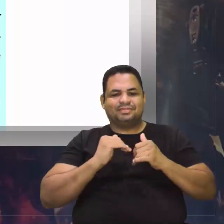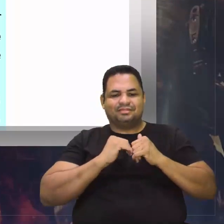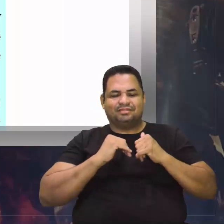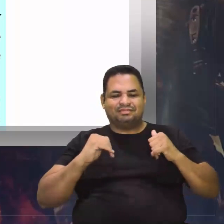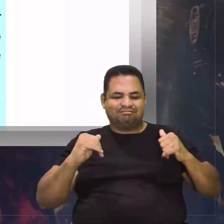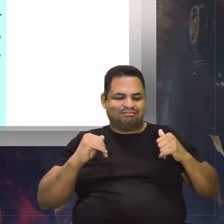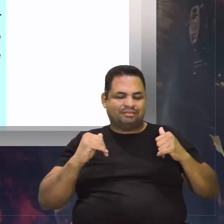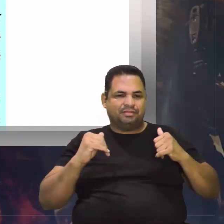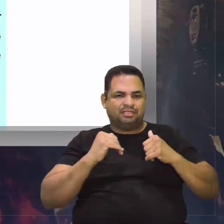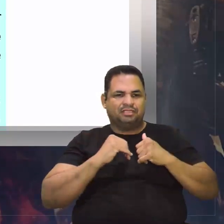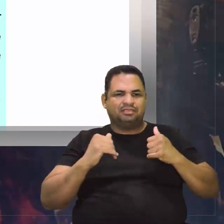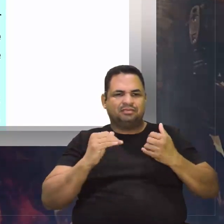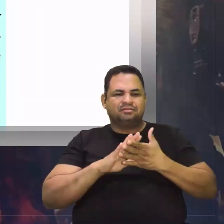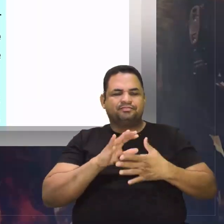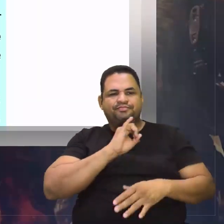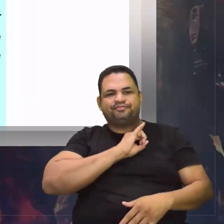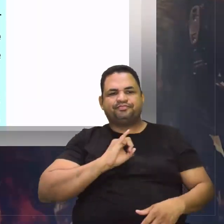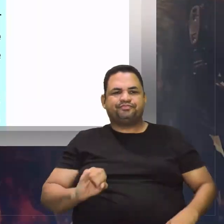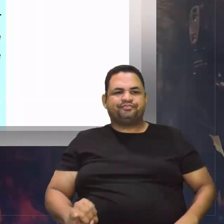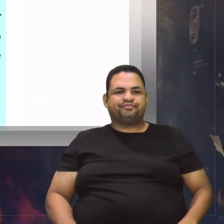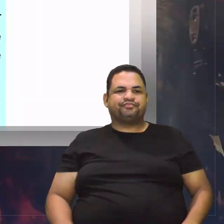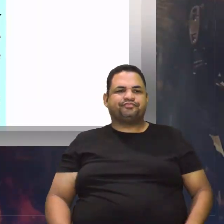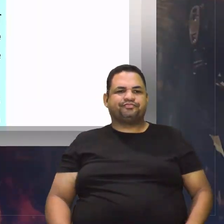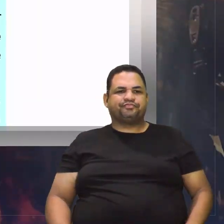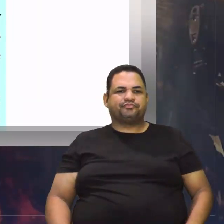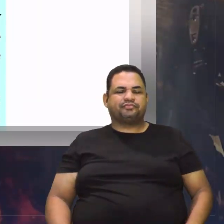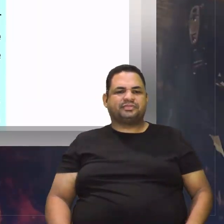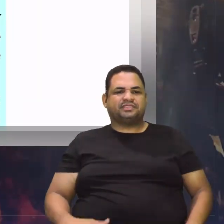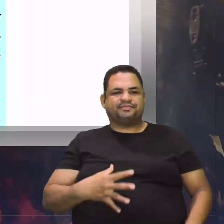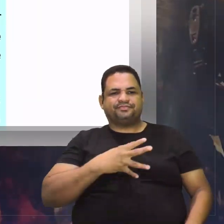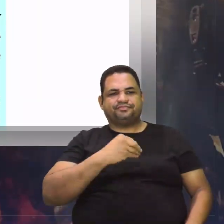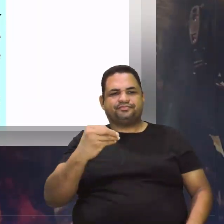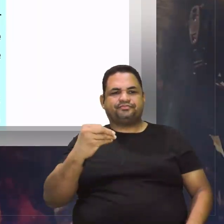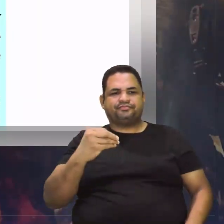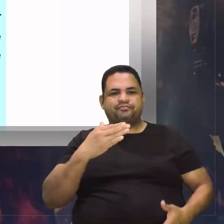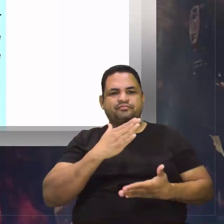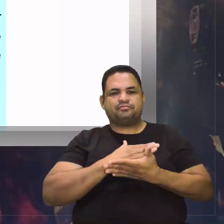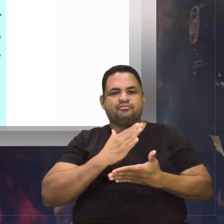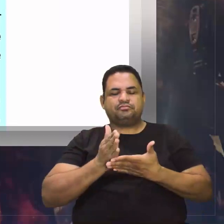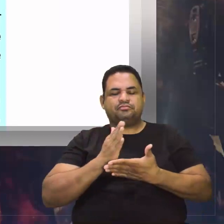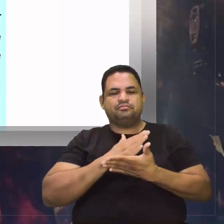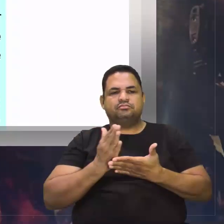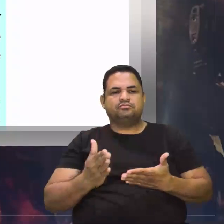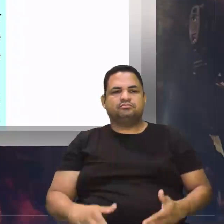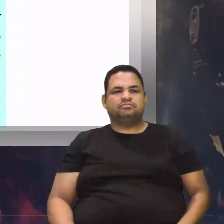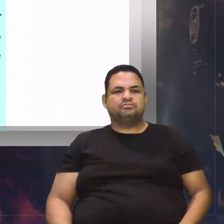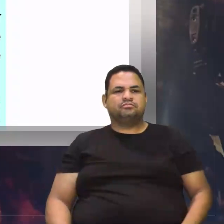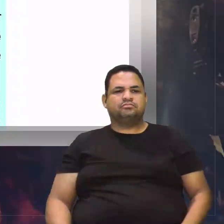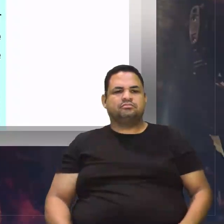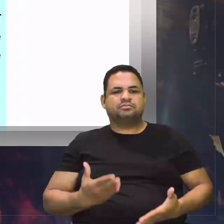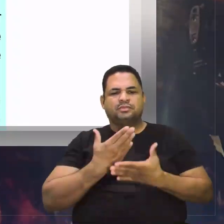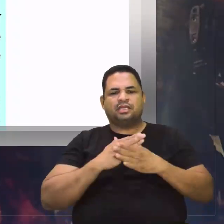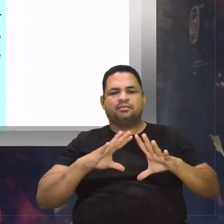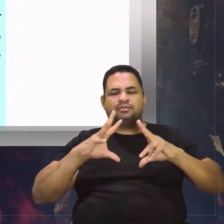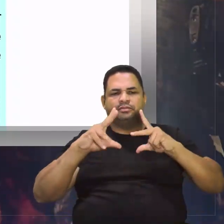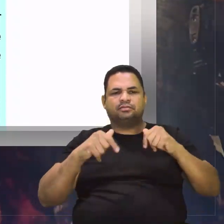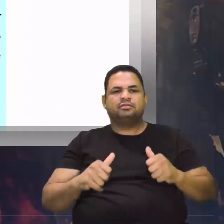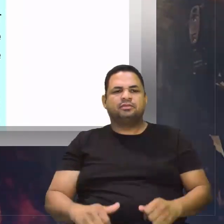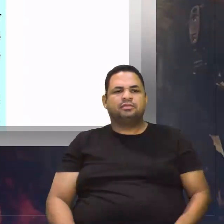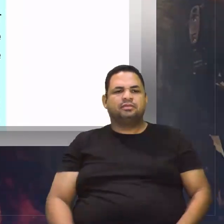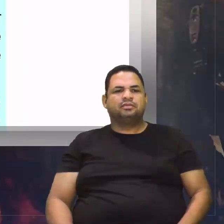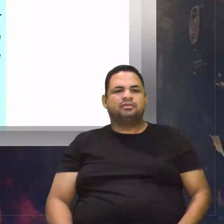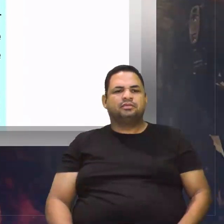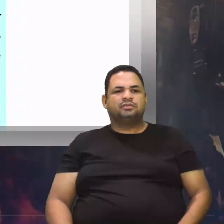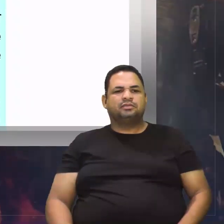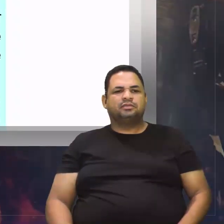o pai, com o tempo, uniu, os filhos virão e vão dividir. Aí acaba tudo. Aí, né? Vamos